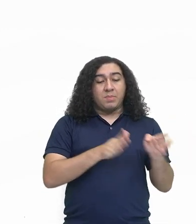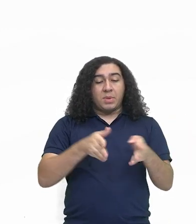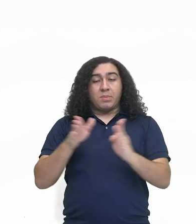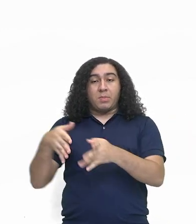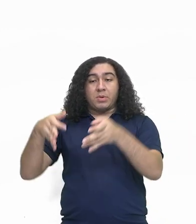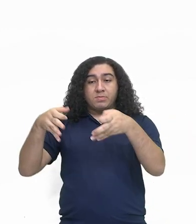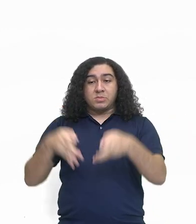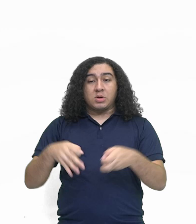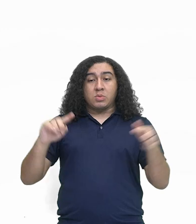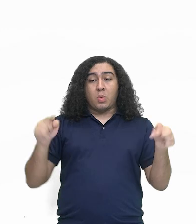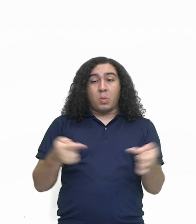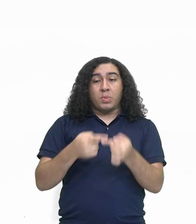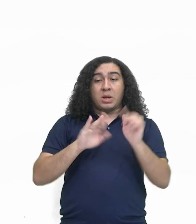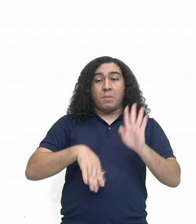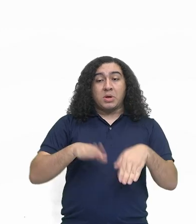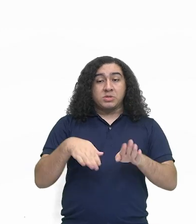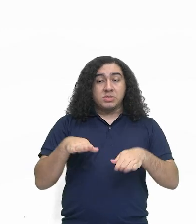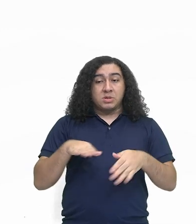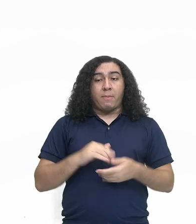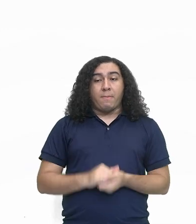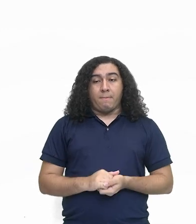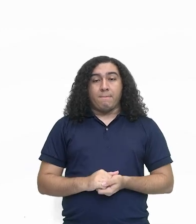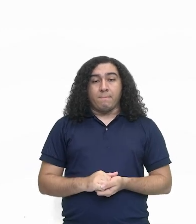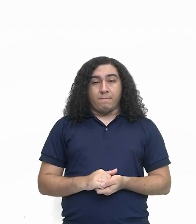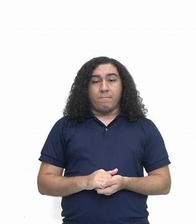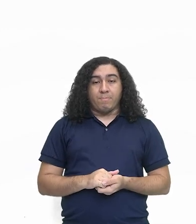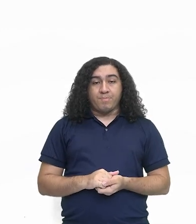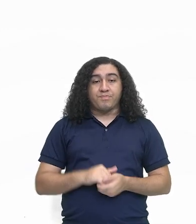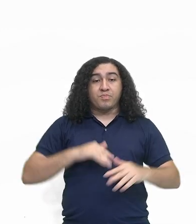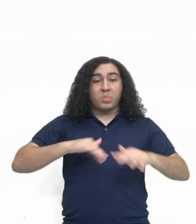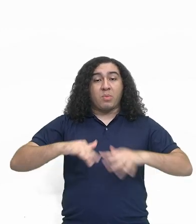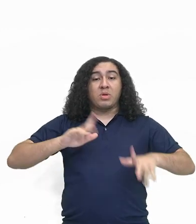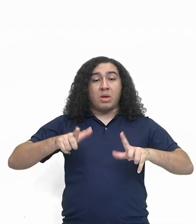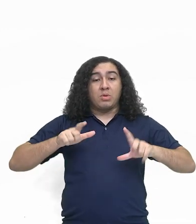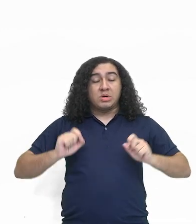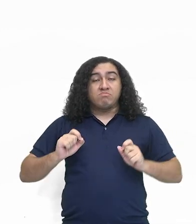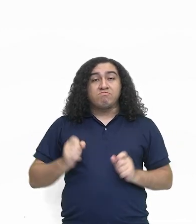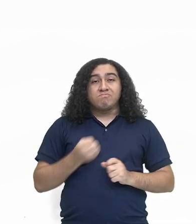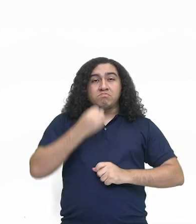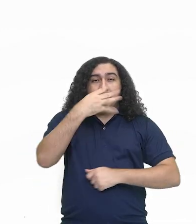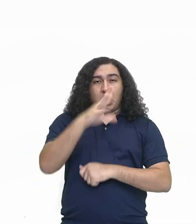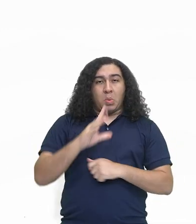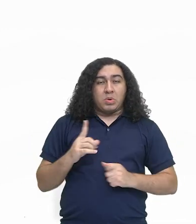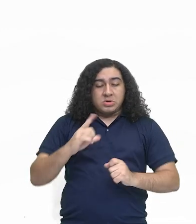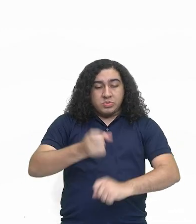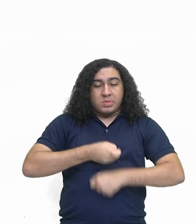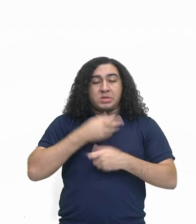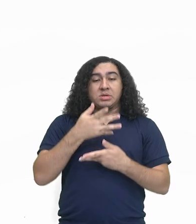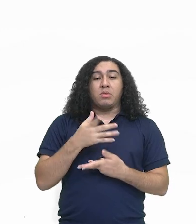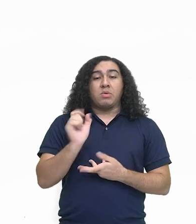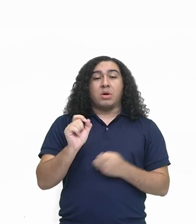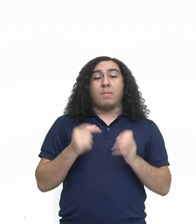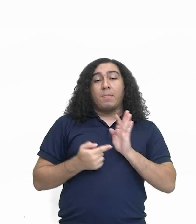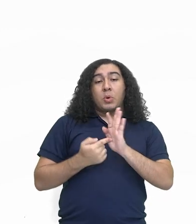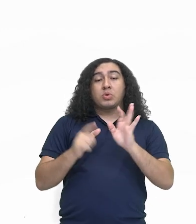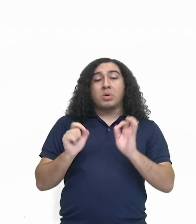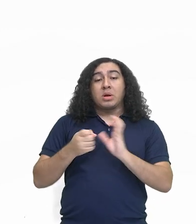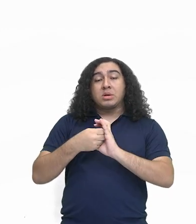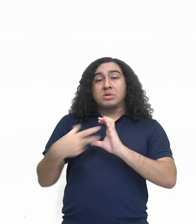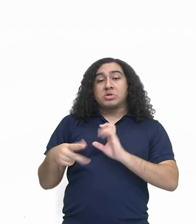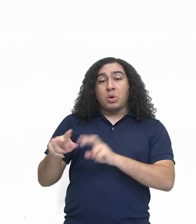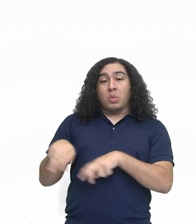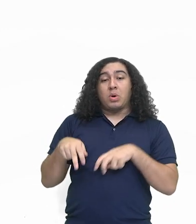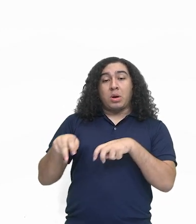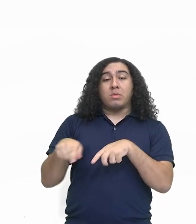que acompanham a batida da música. Os movimentos são enérgicos e expressivos que simbolizam aspectos da vida